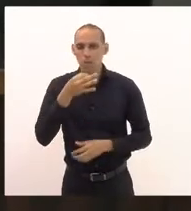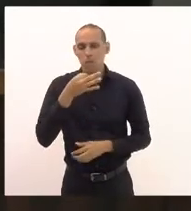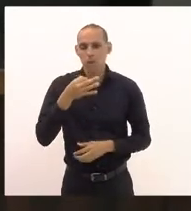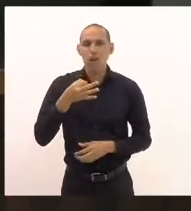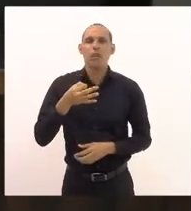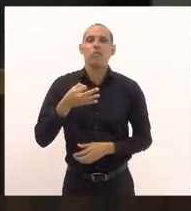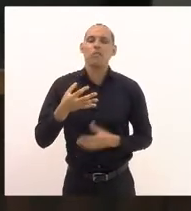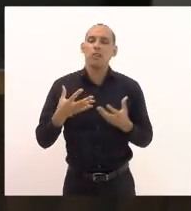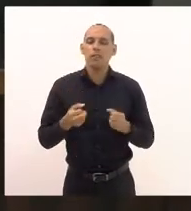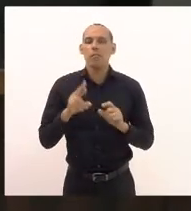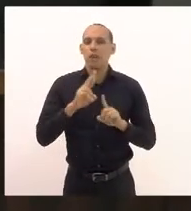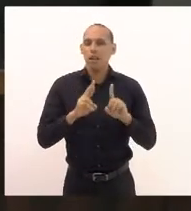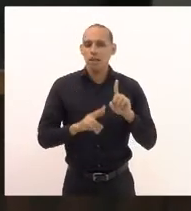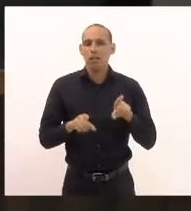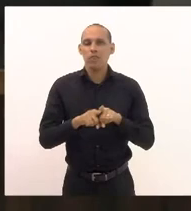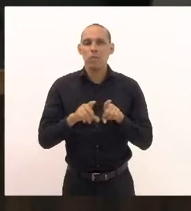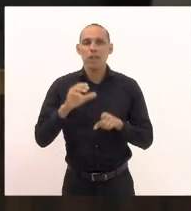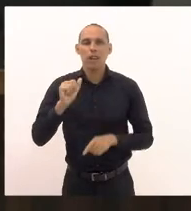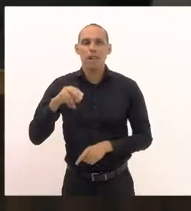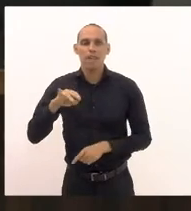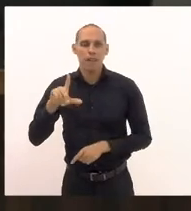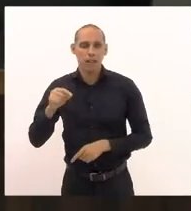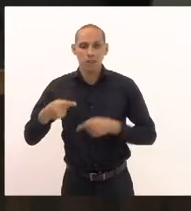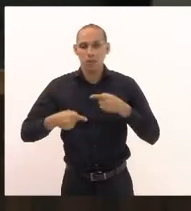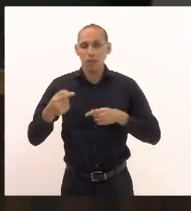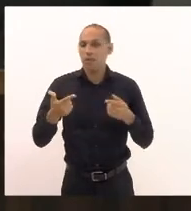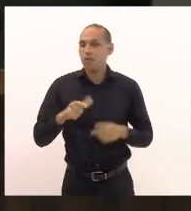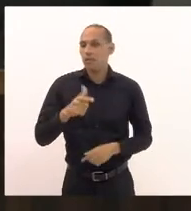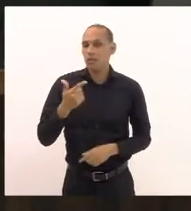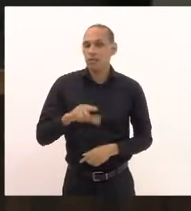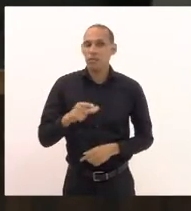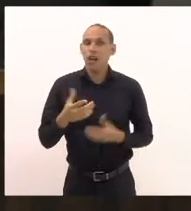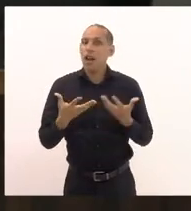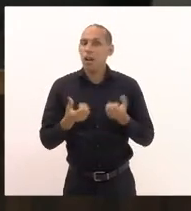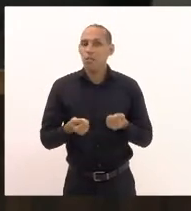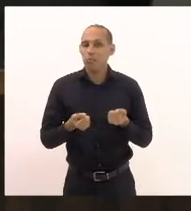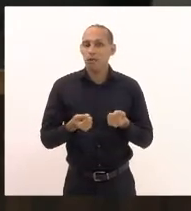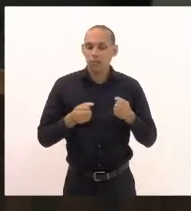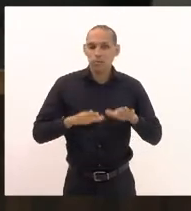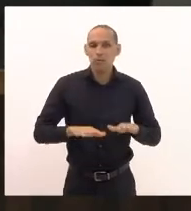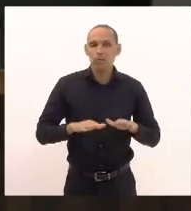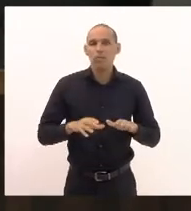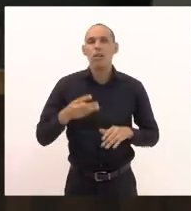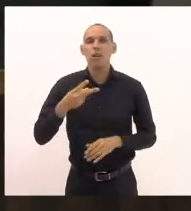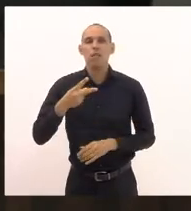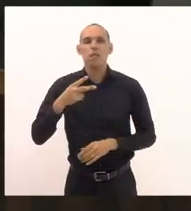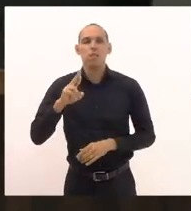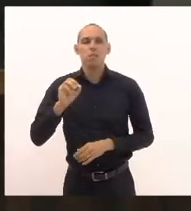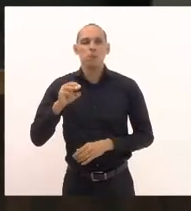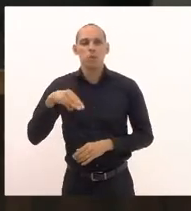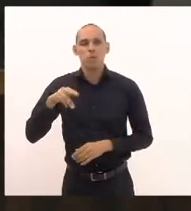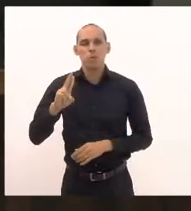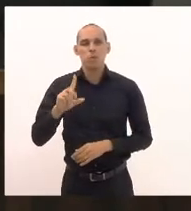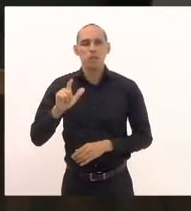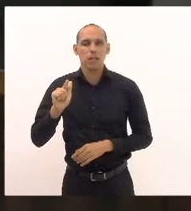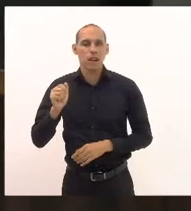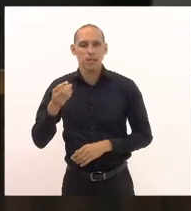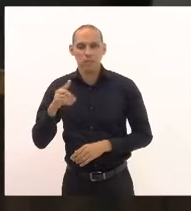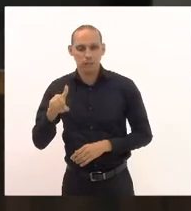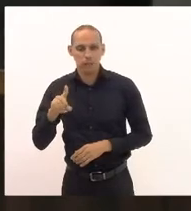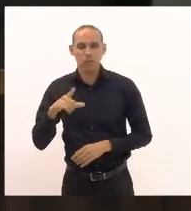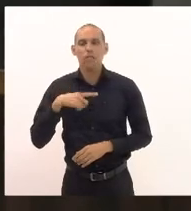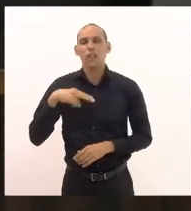discussão. Não havendo o que queira discutir, encerra a discussão. Em votação, os senhores que aprovam, nesse como estão aprovados, vai à promulgação com o voto pela abstenção do